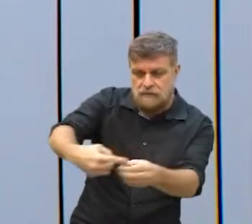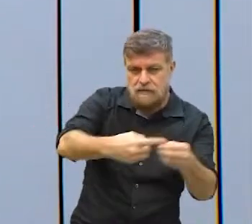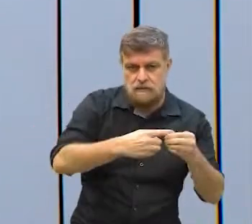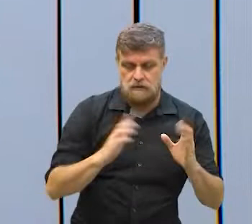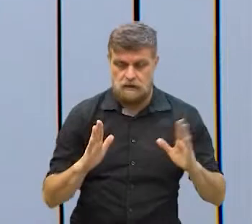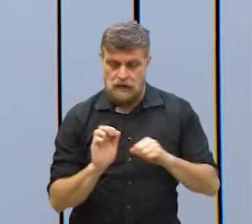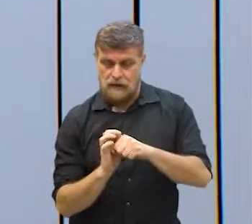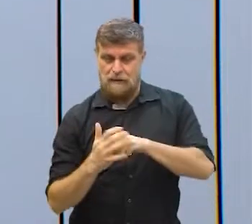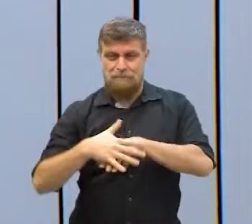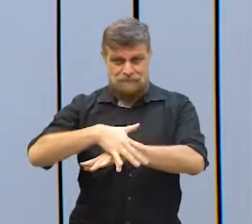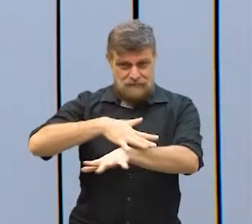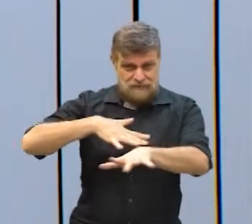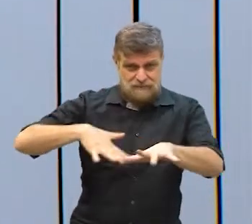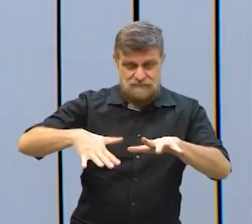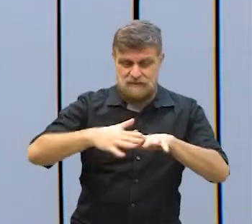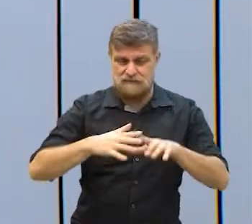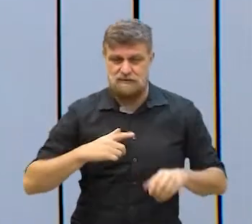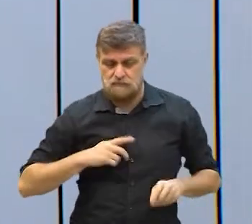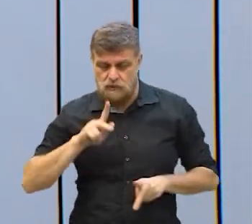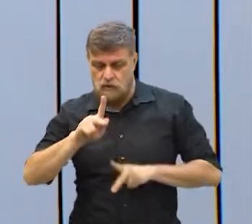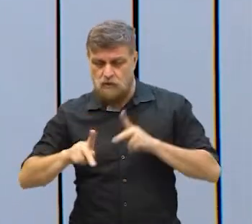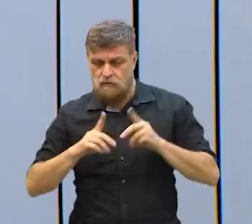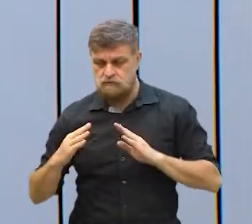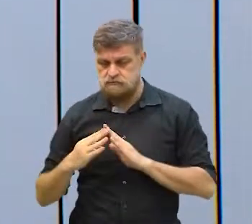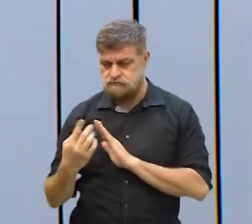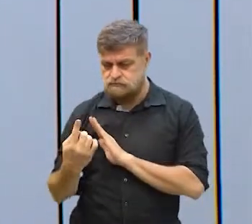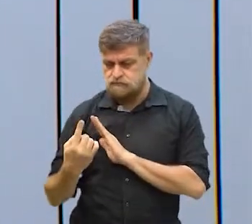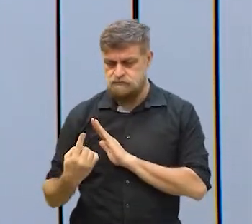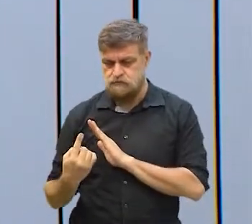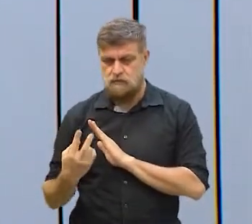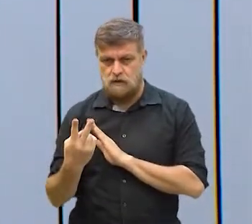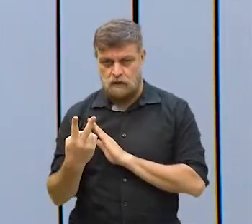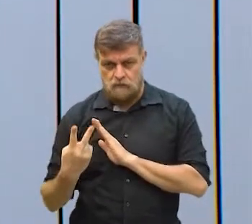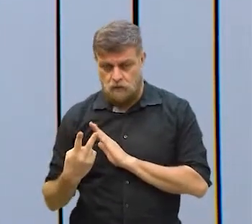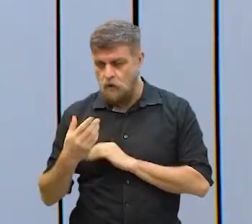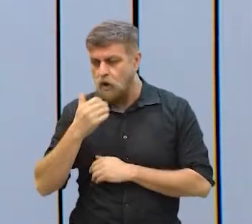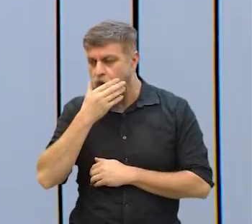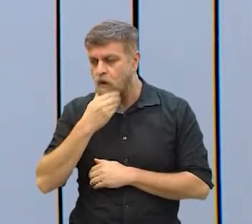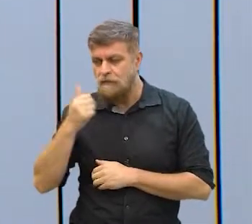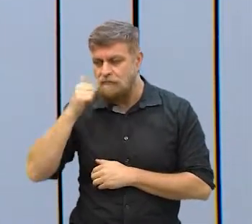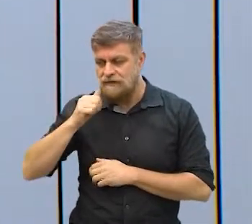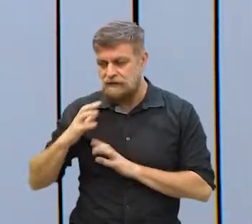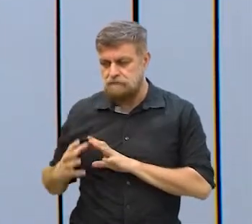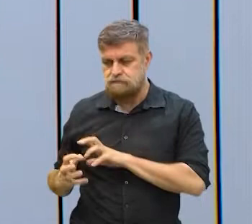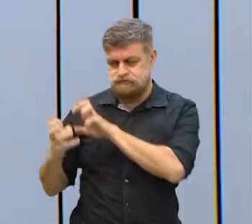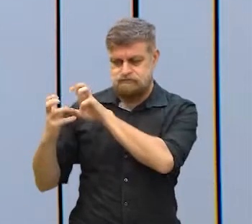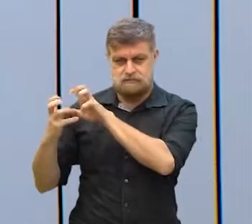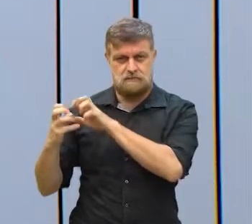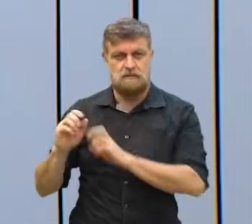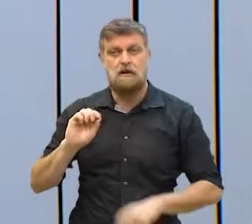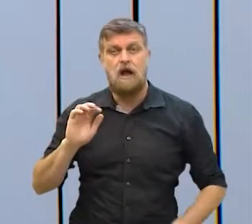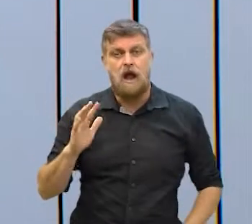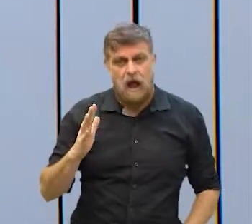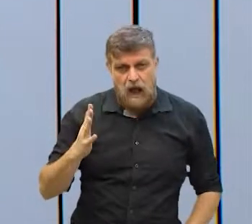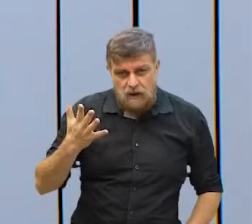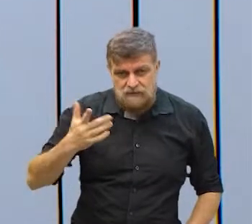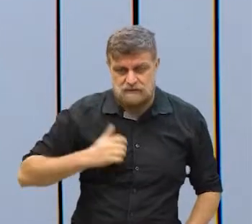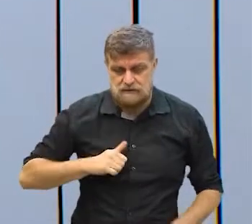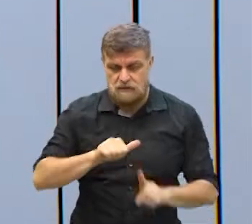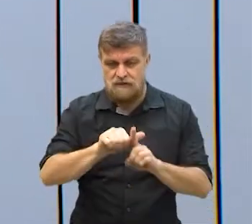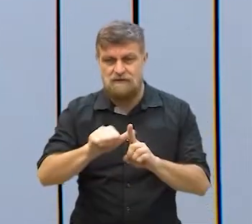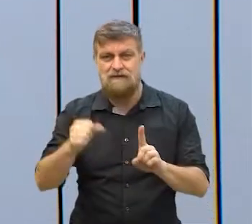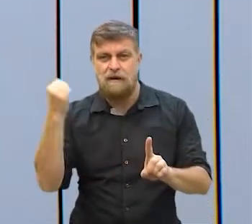e a pandemia fez muito isso, ficar muito próximo ao povo. Eu acho que o marido e mulher dentro de casa deu um pouco de faísca. E acontecendo